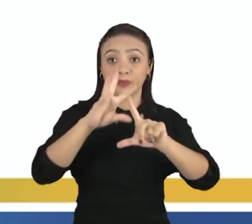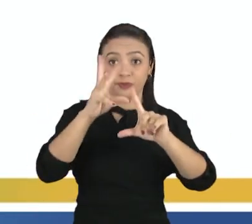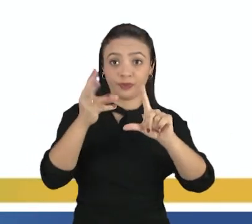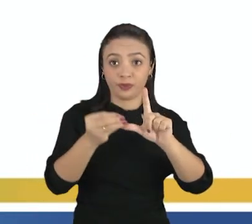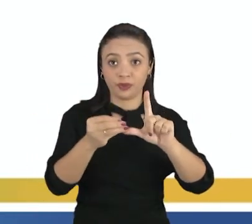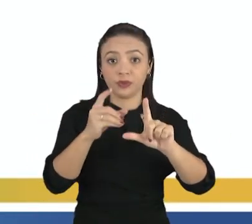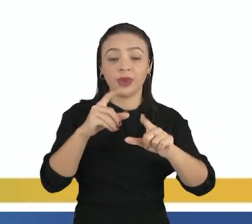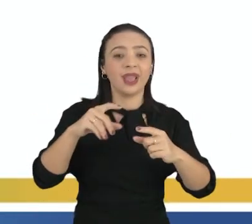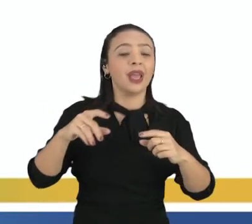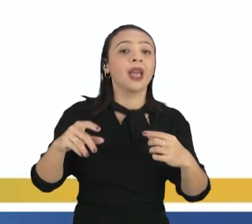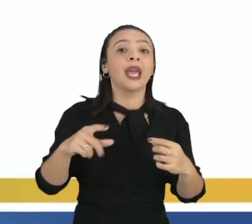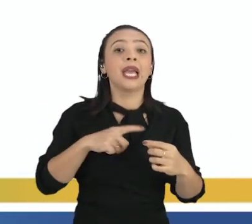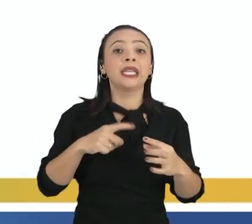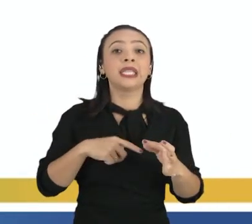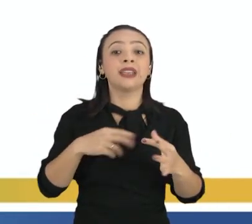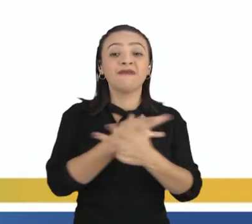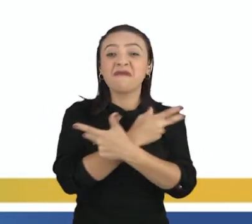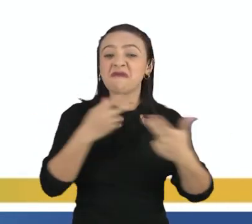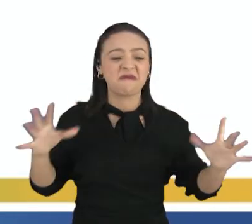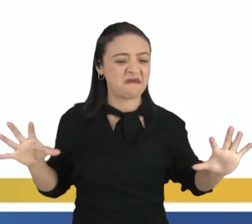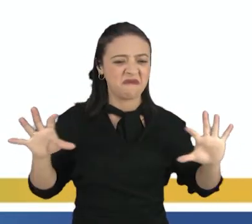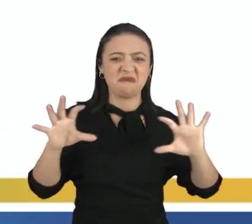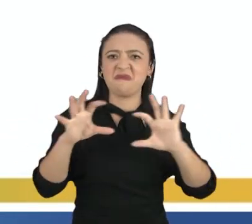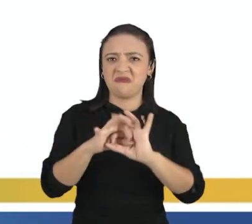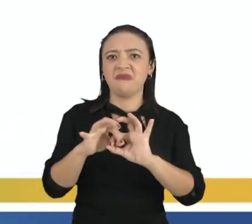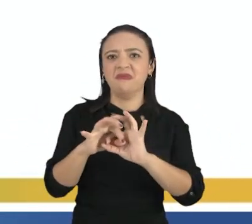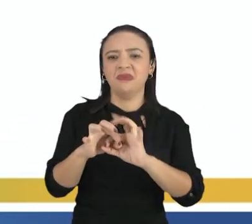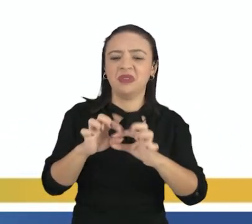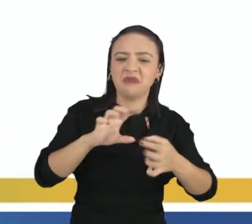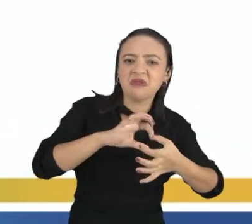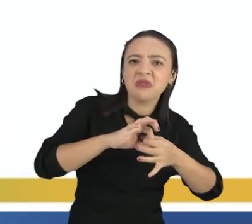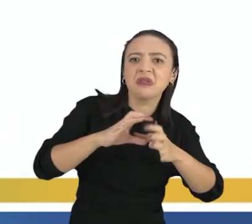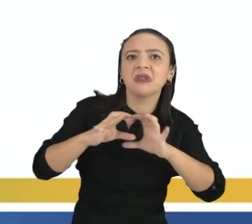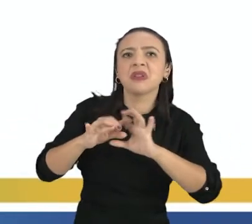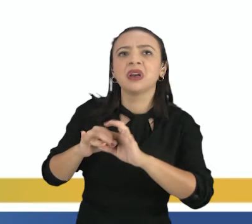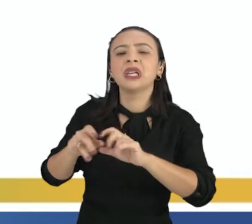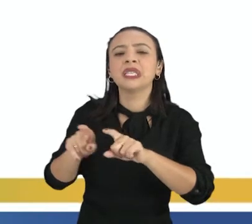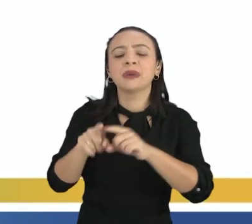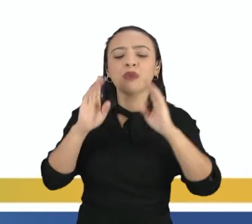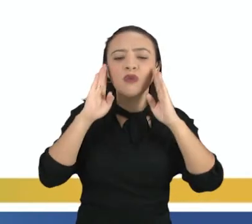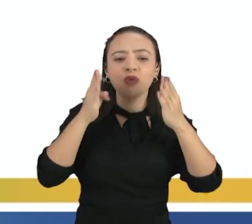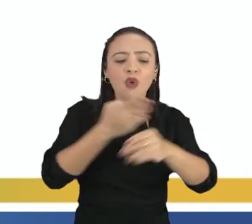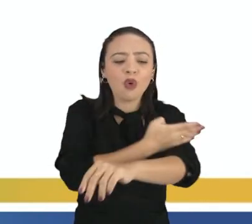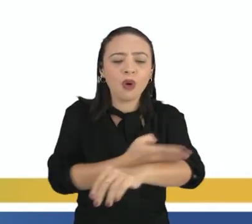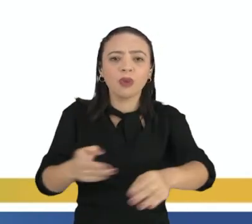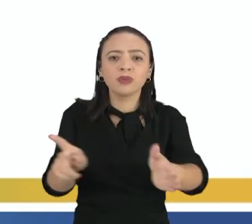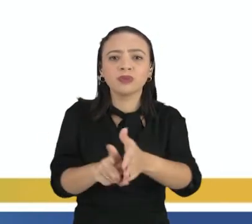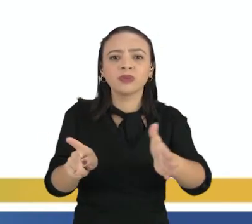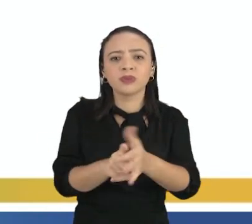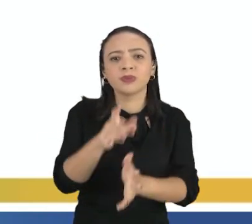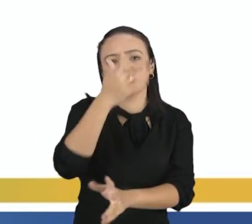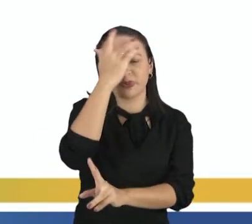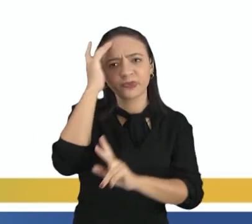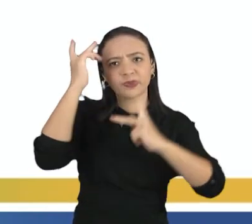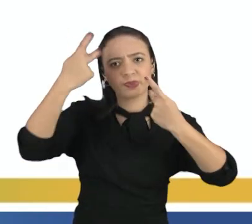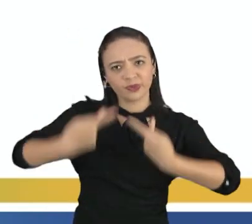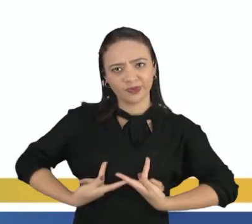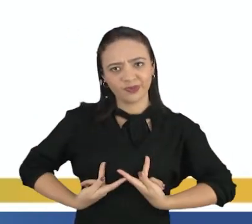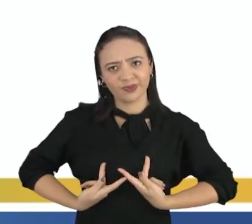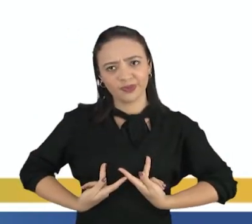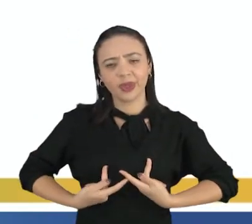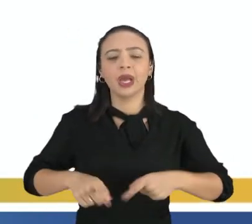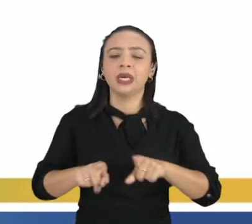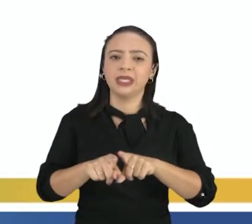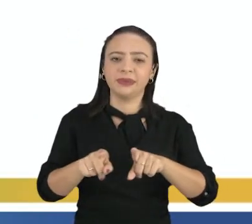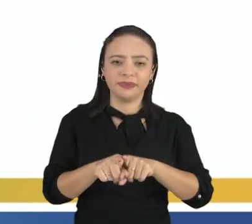é abrangente, ele é mais relacionado ao comportamento humano, se trata já de uma situação